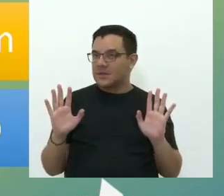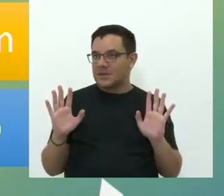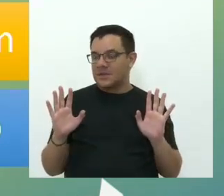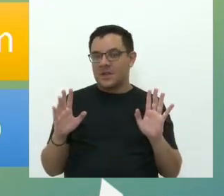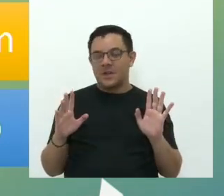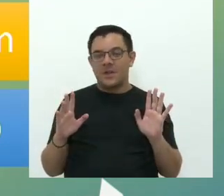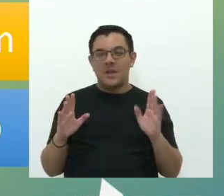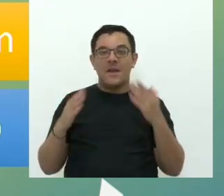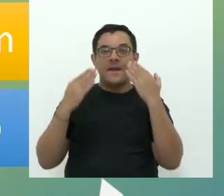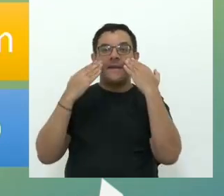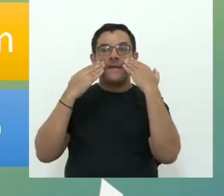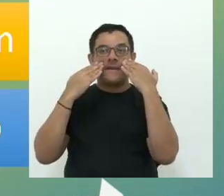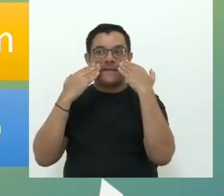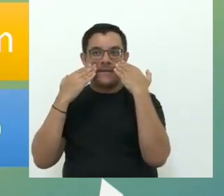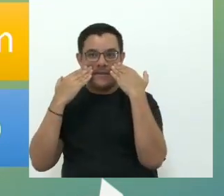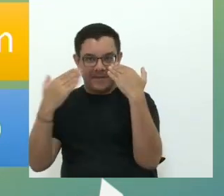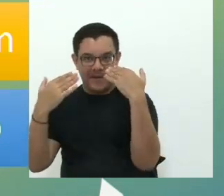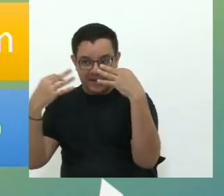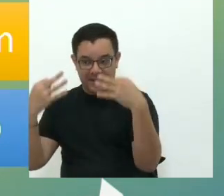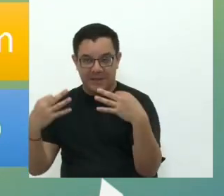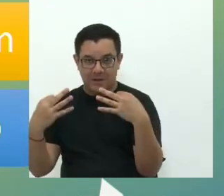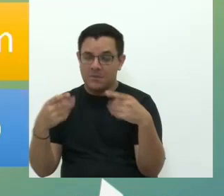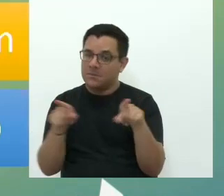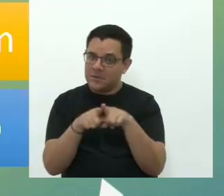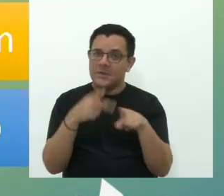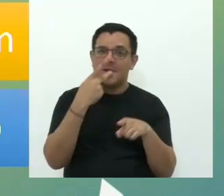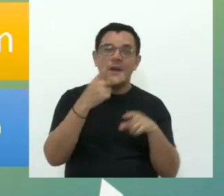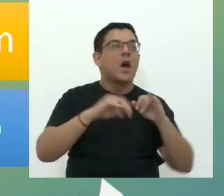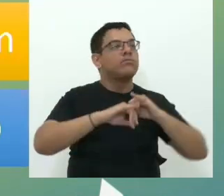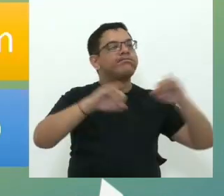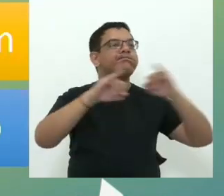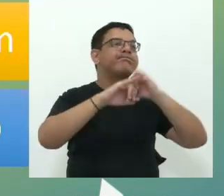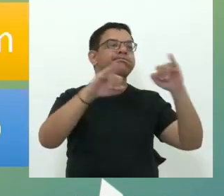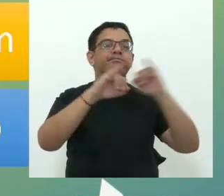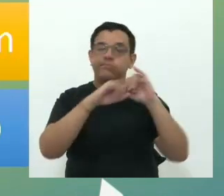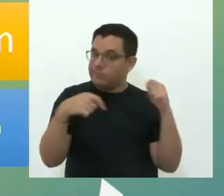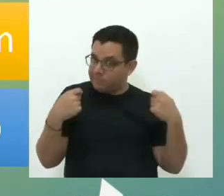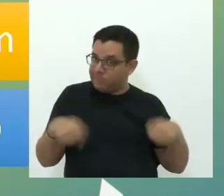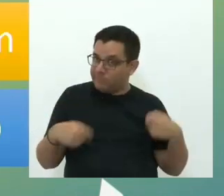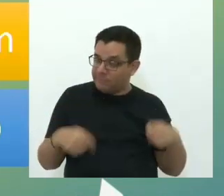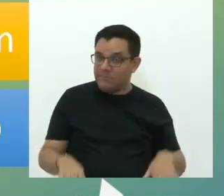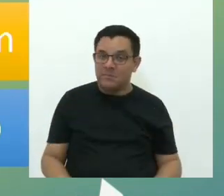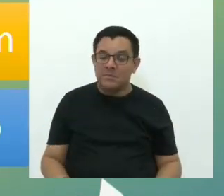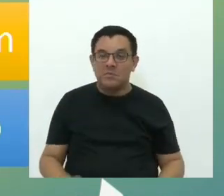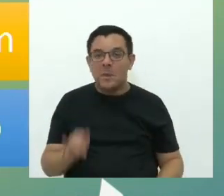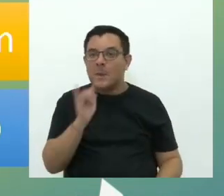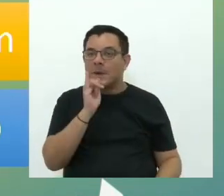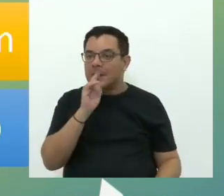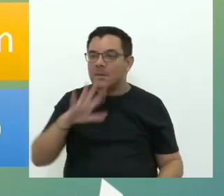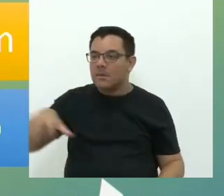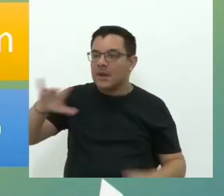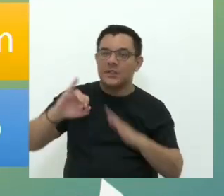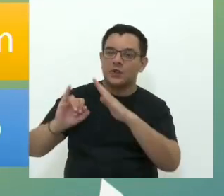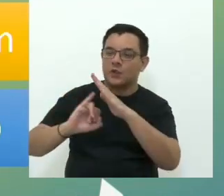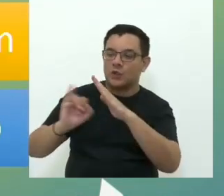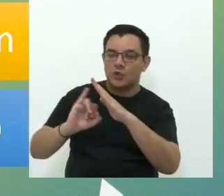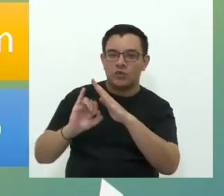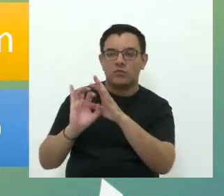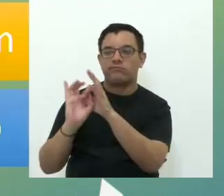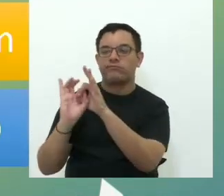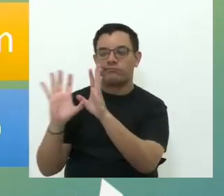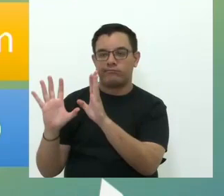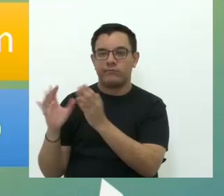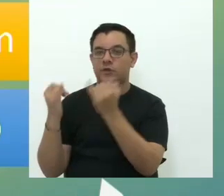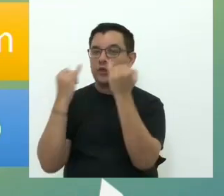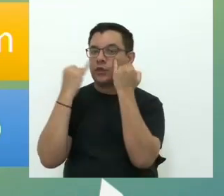Transparência a gente precisa falar de Publicidade porque não adianta nada As instituições deixarem eh eh disponíveis todas as suas